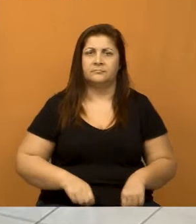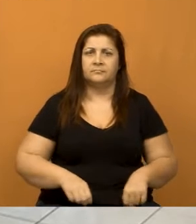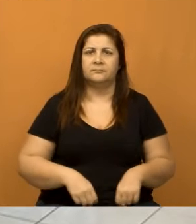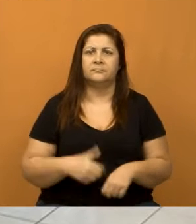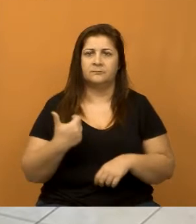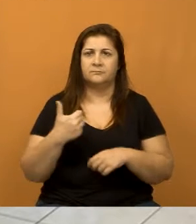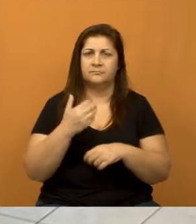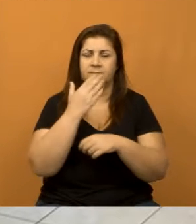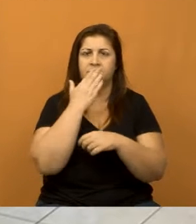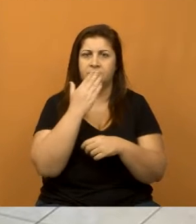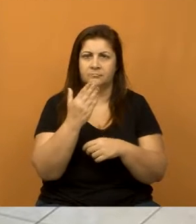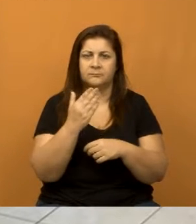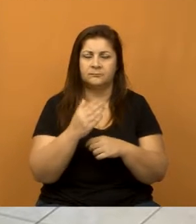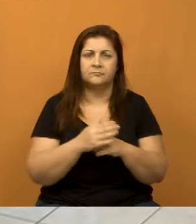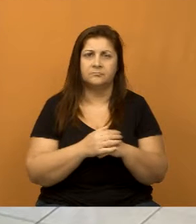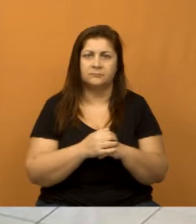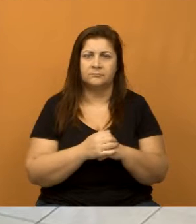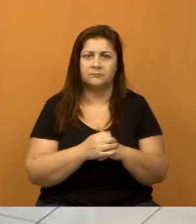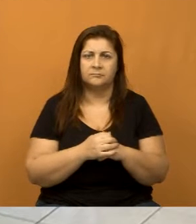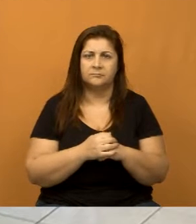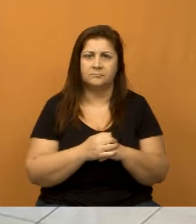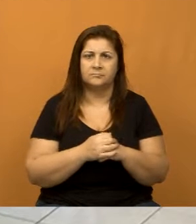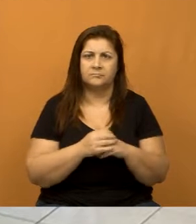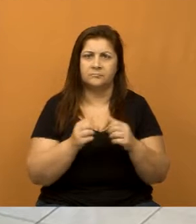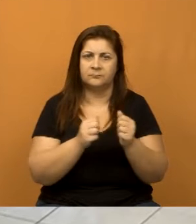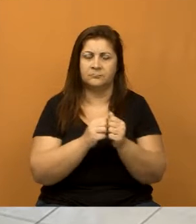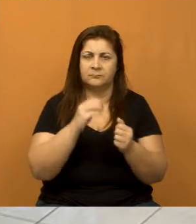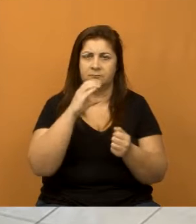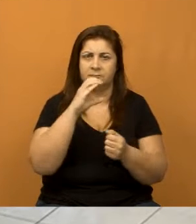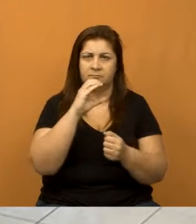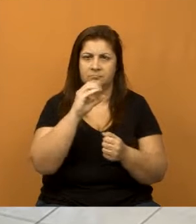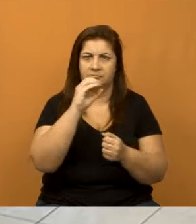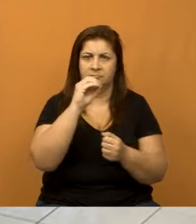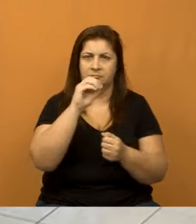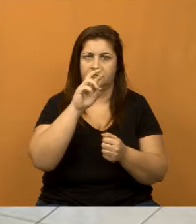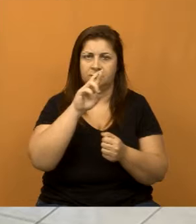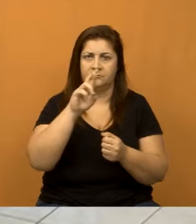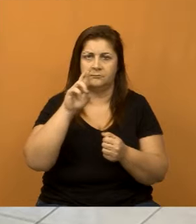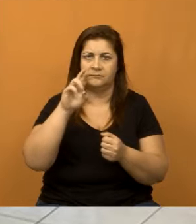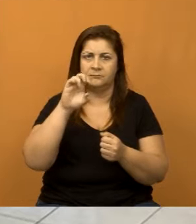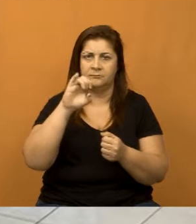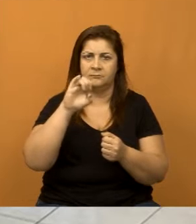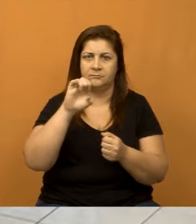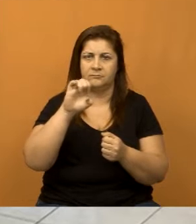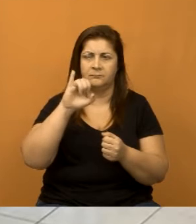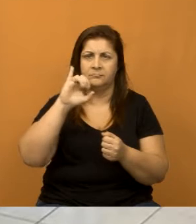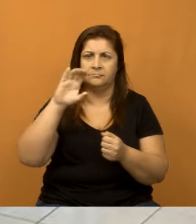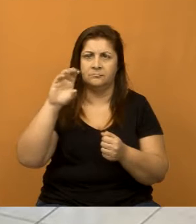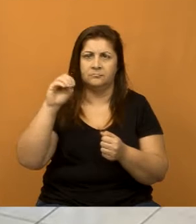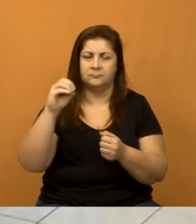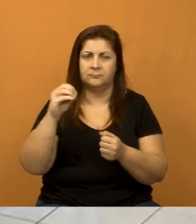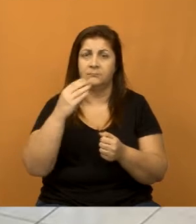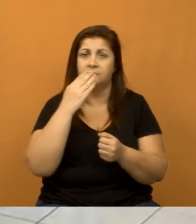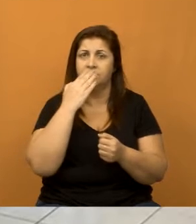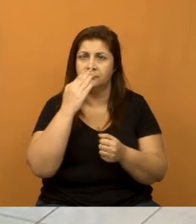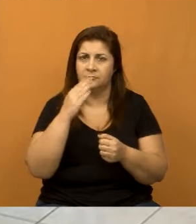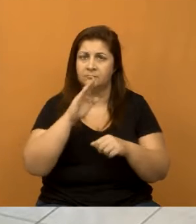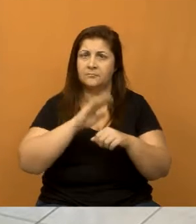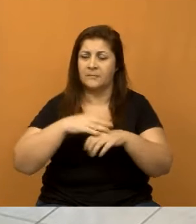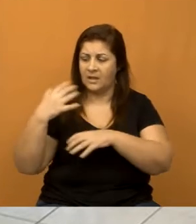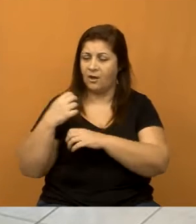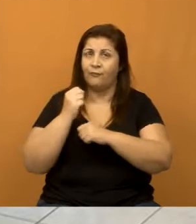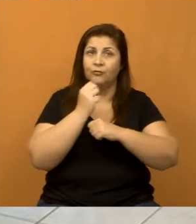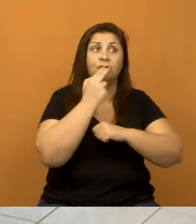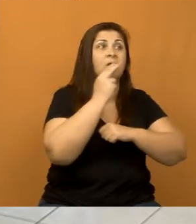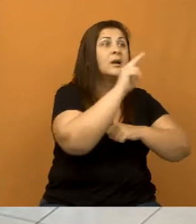entrei com requerimento junto ao Correios solicitando o aumento da demanda de